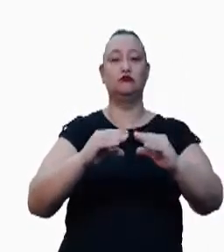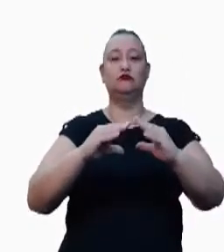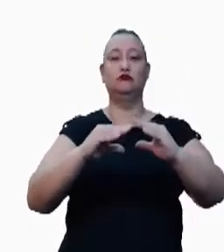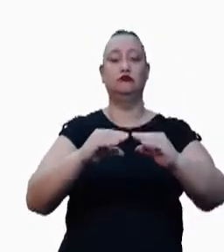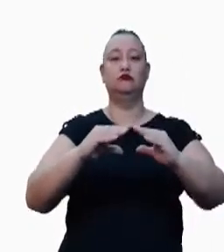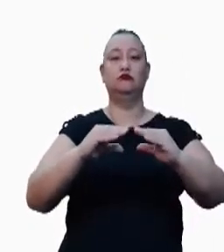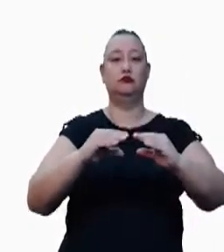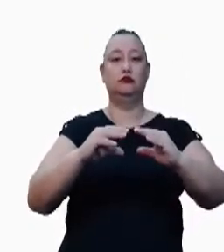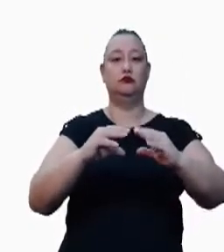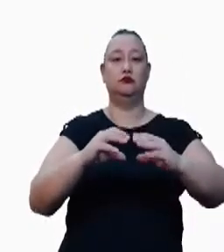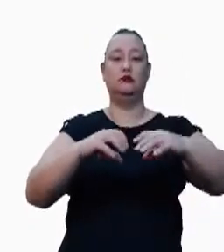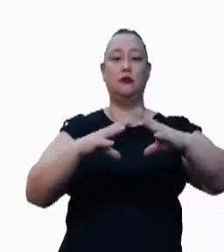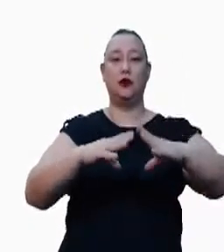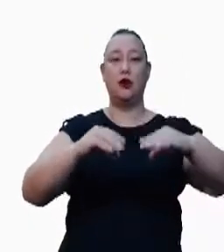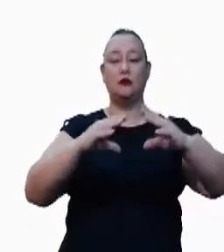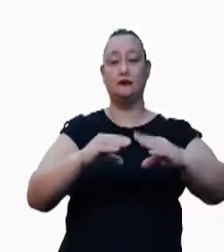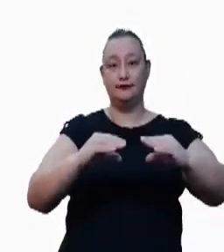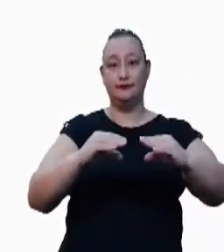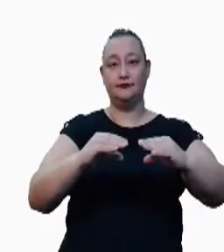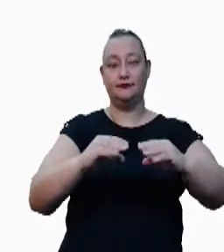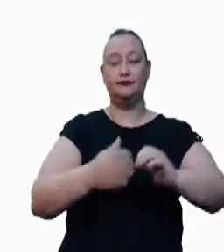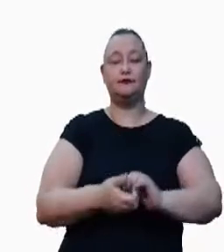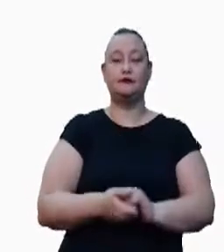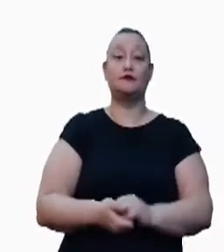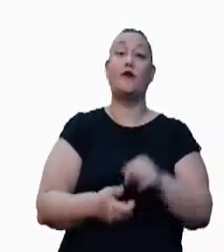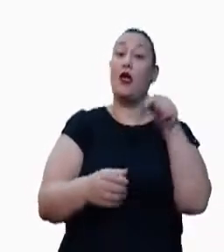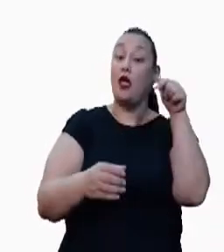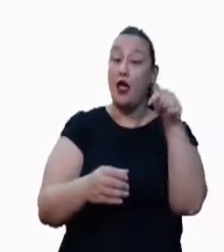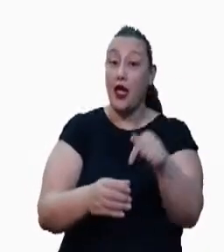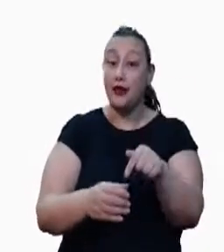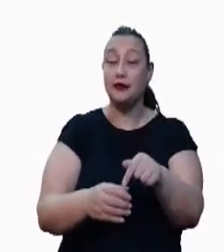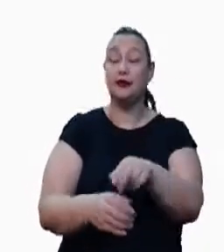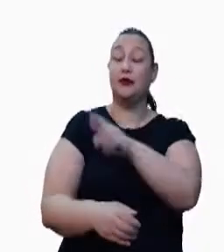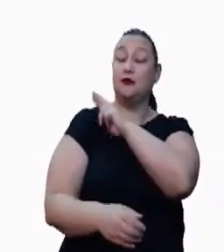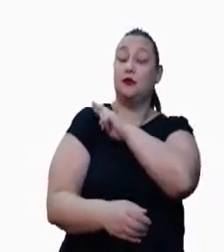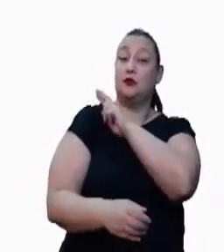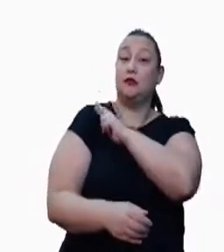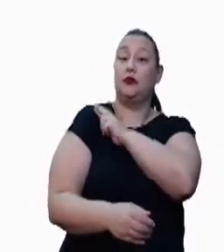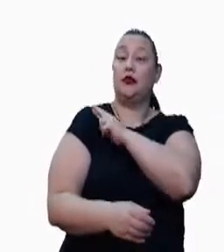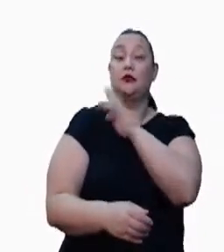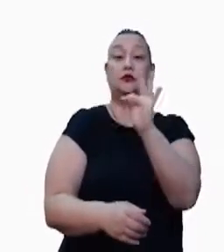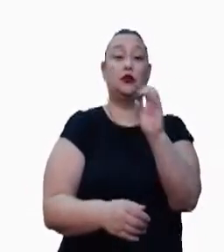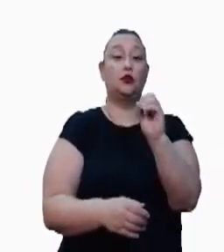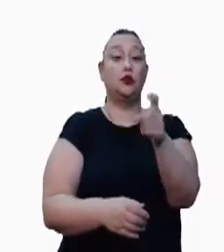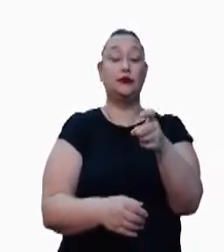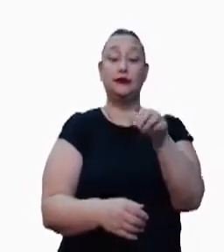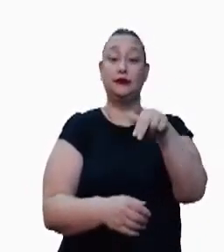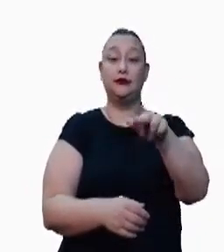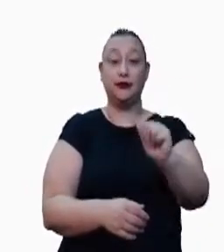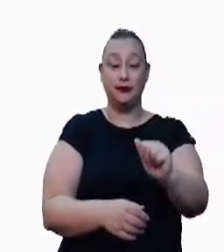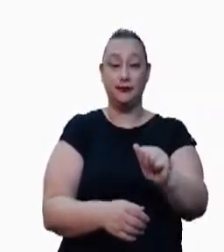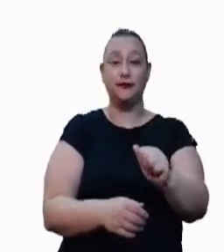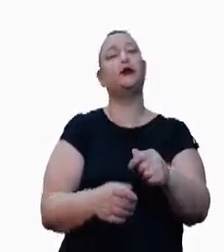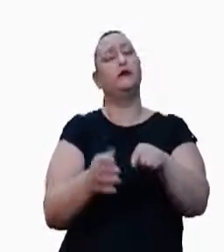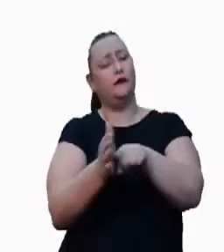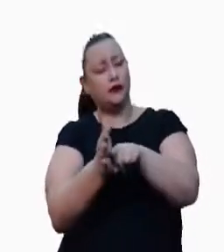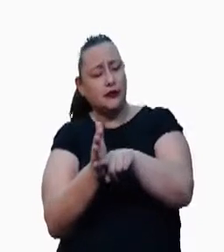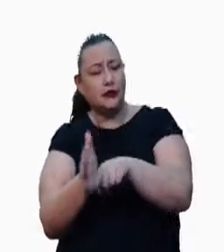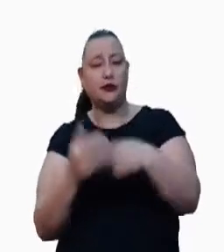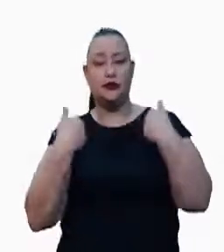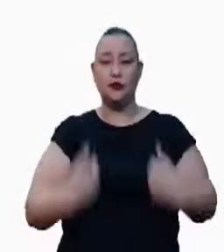estado de maior relaxamento. Então, é essa ação da toxina que é se utilizada em pesquisas e no